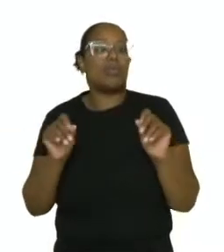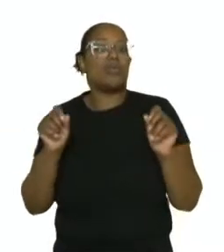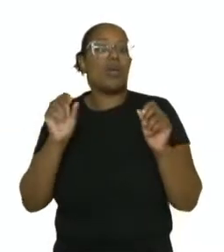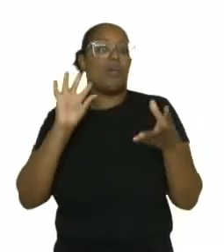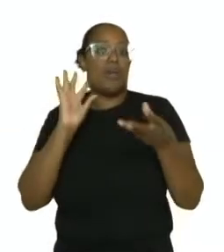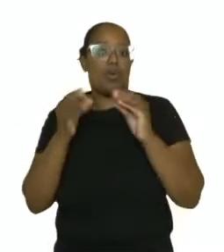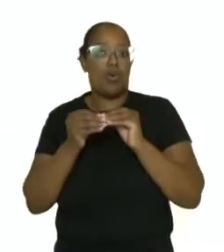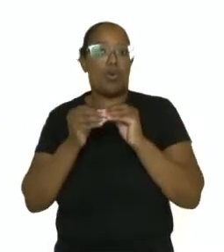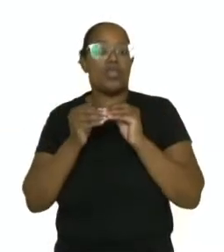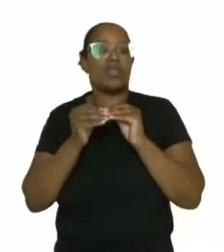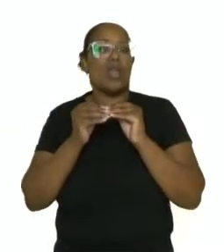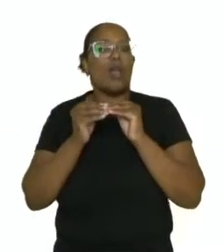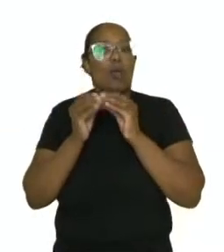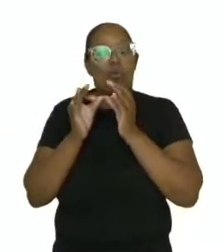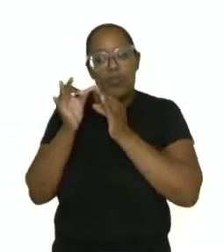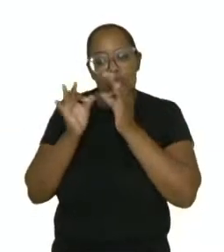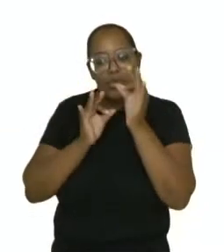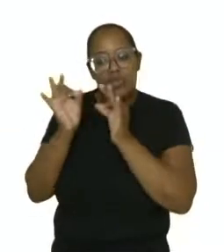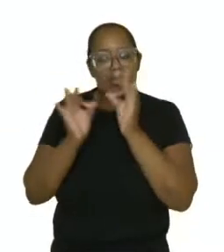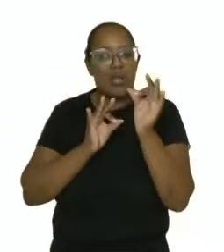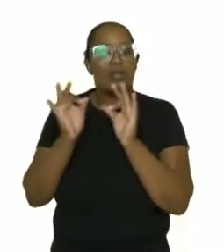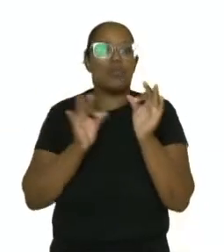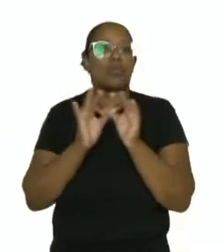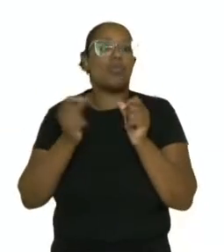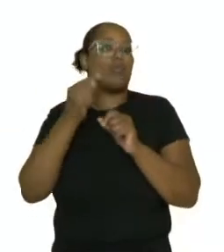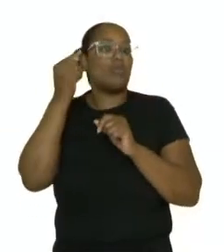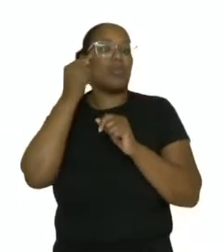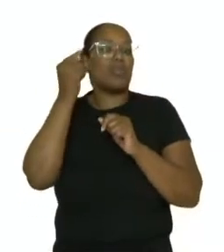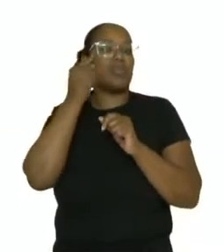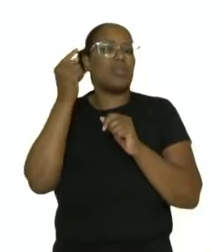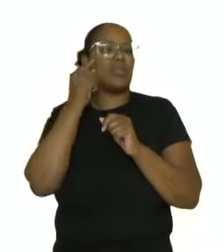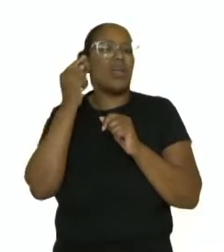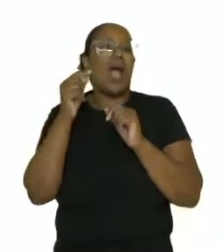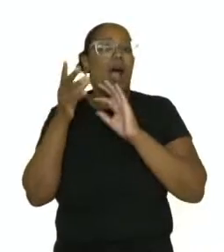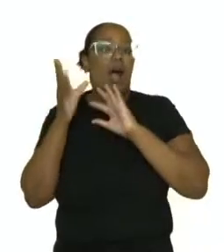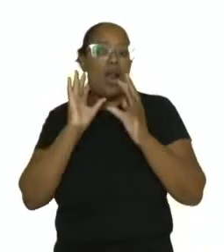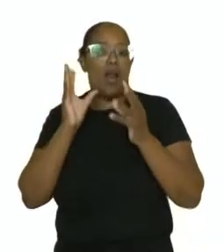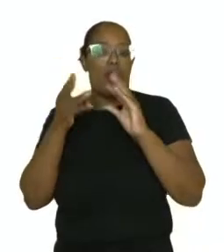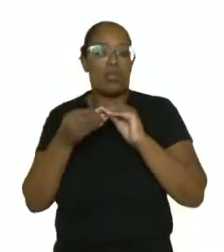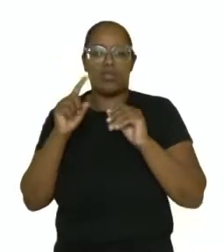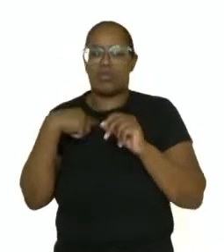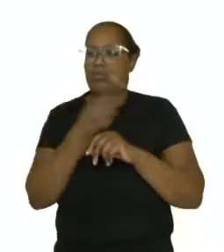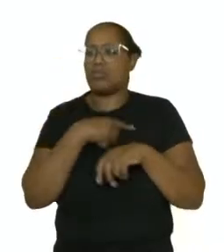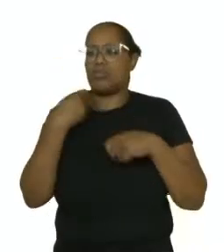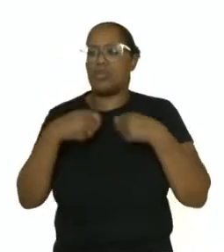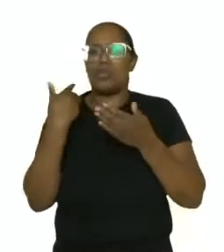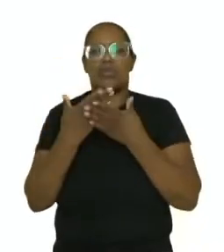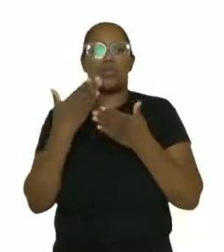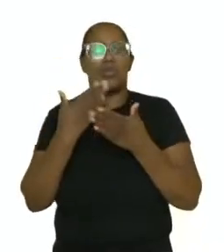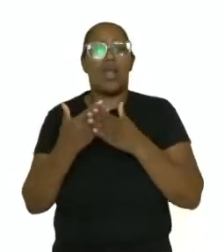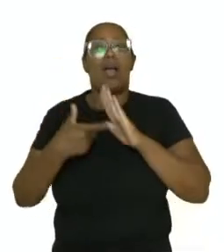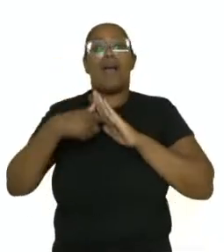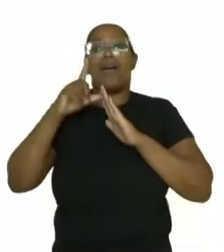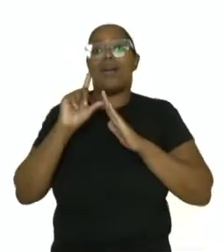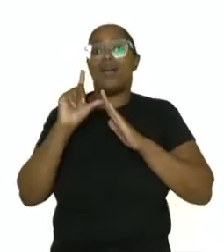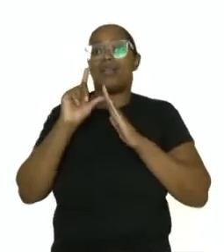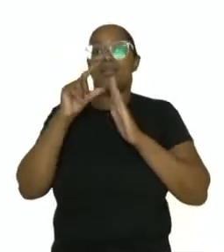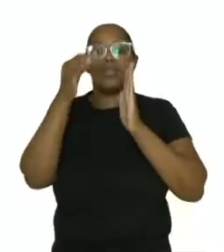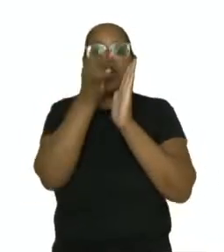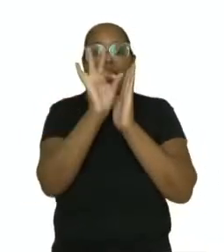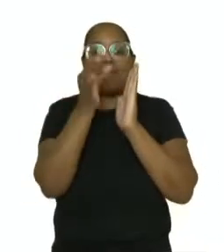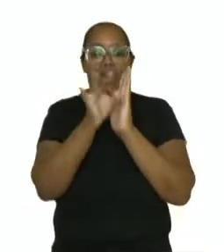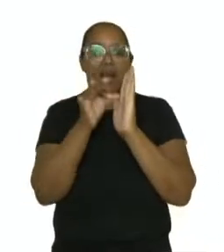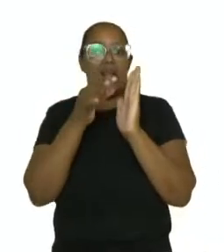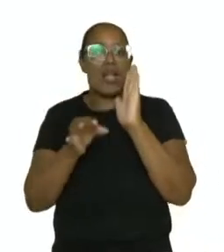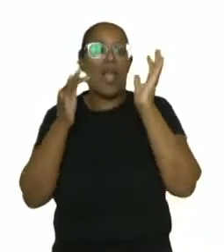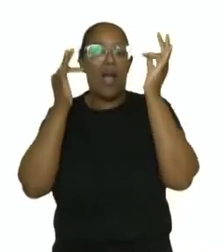para pensarmos corretamente. Para ele, a lógica é o que devemos estudar antes de iniciar uma investigação filosófica